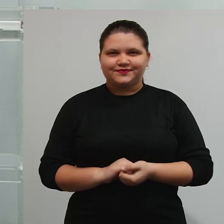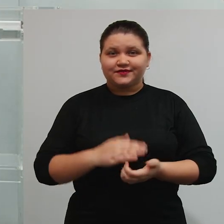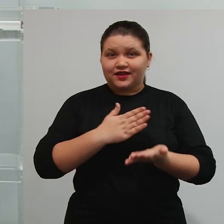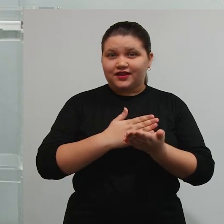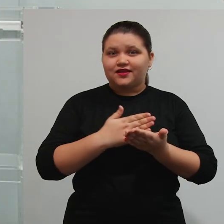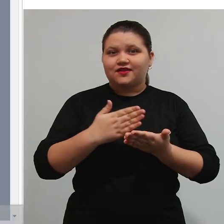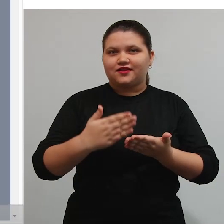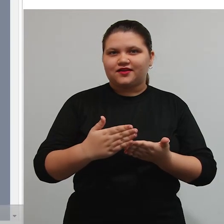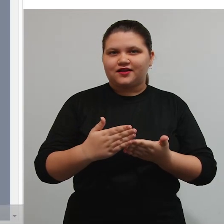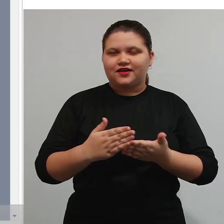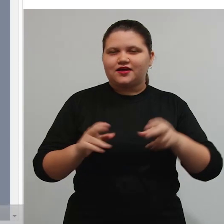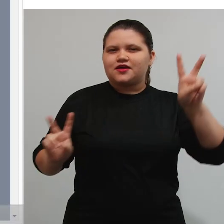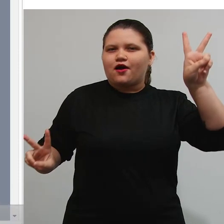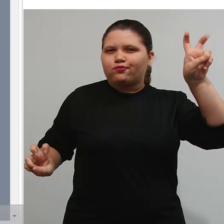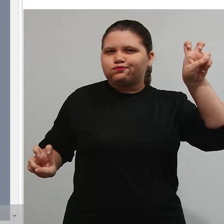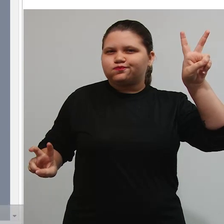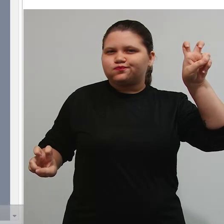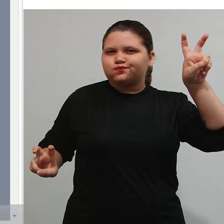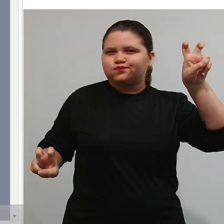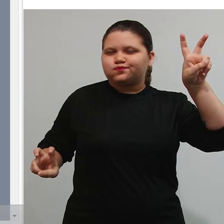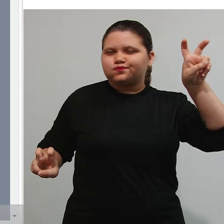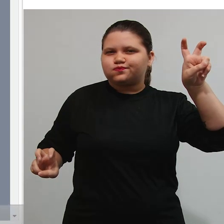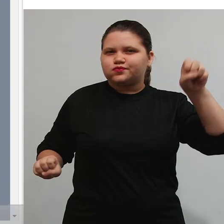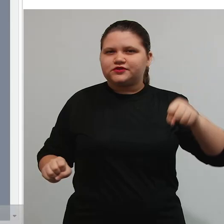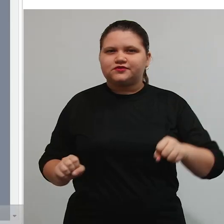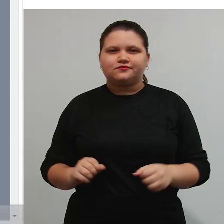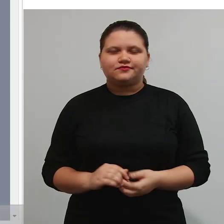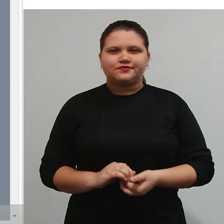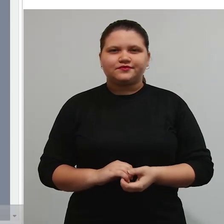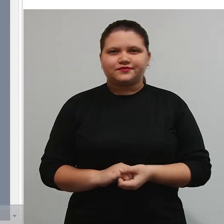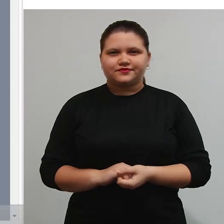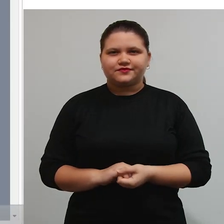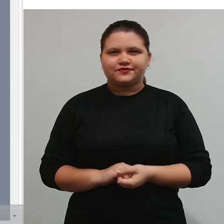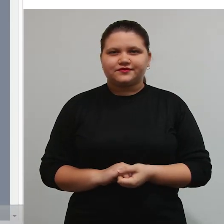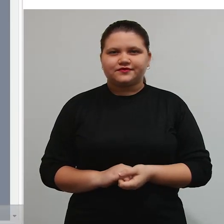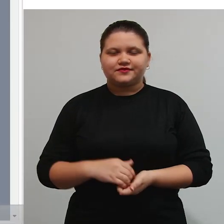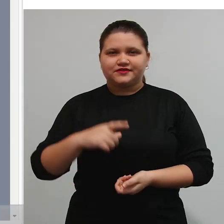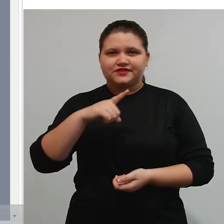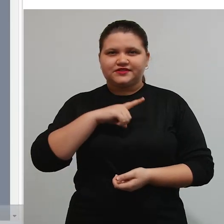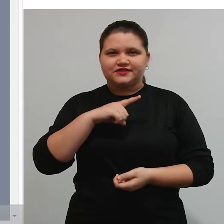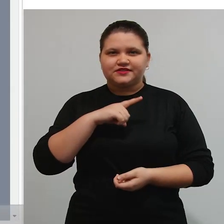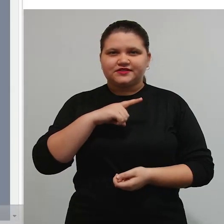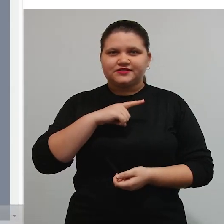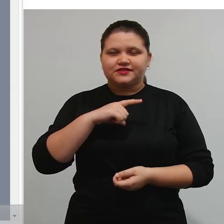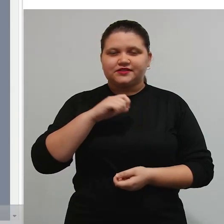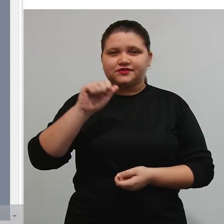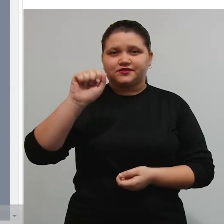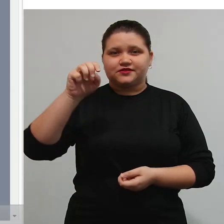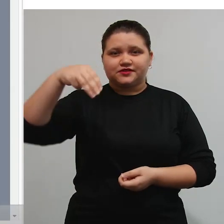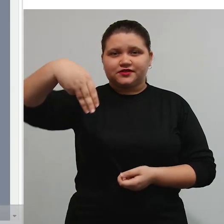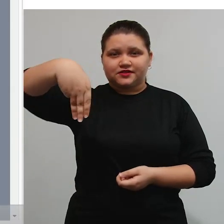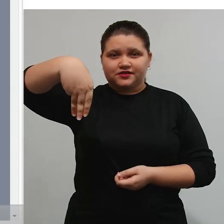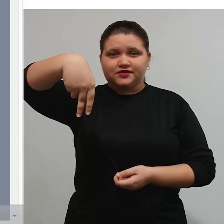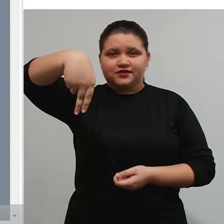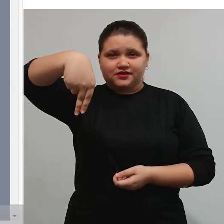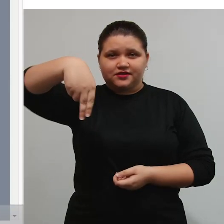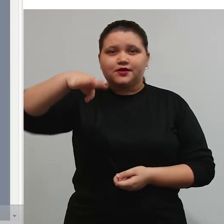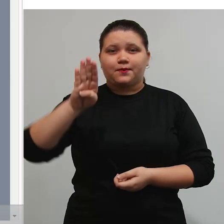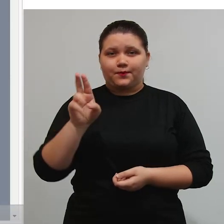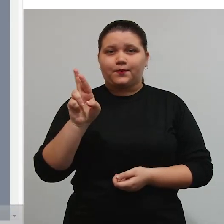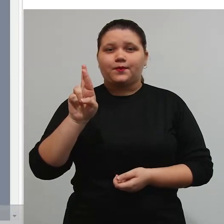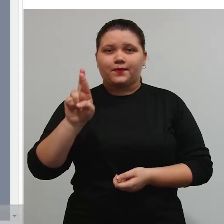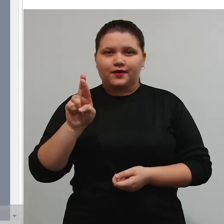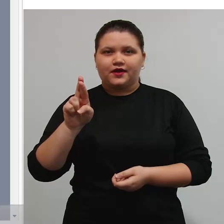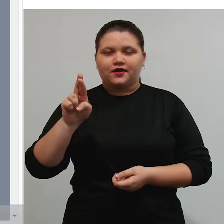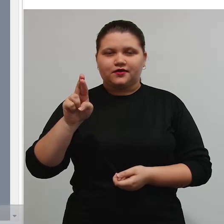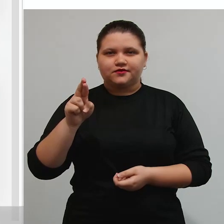do começo. Citações. Então, as citações, nós temos citação lá na NBR 10520. Onde a